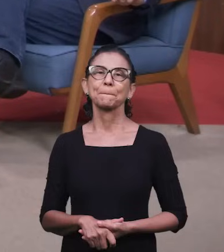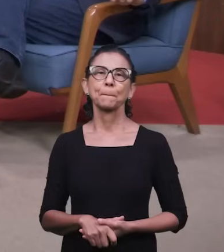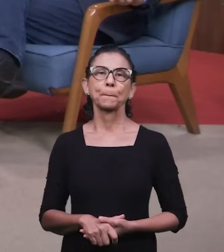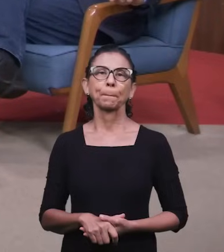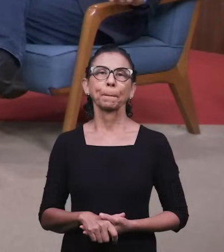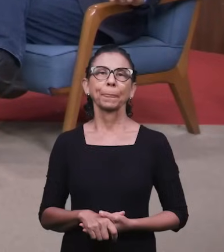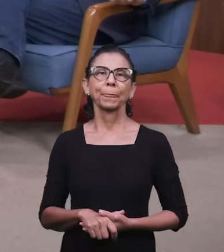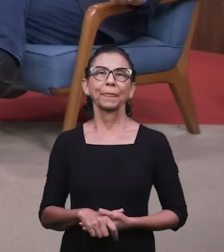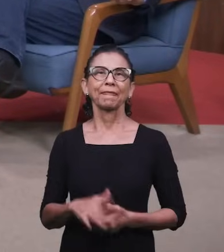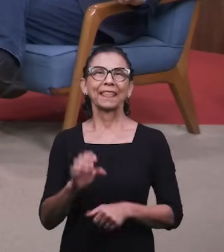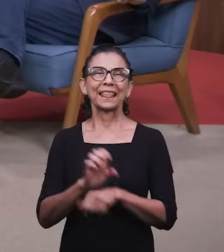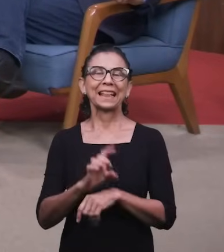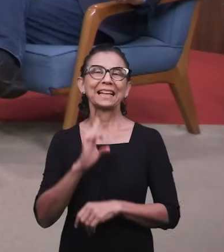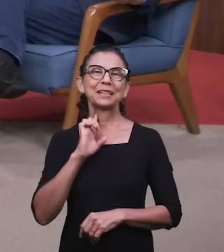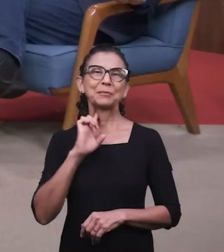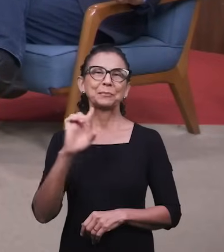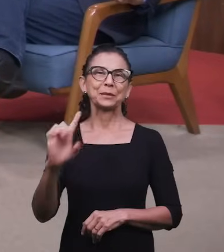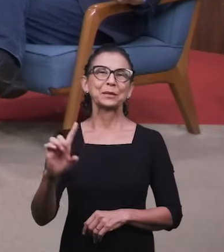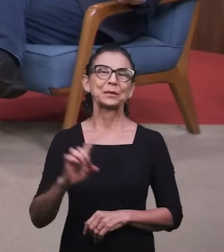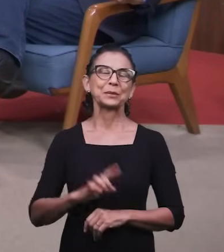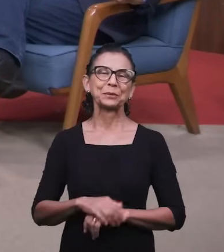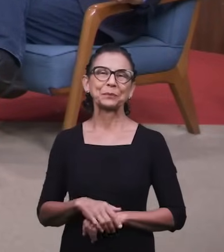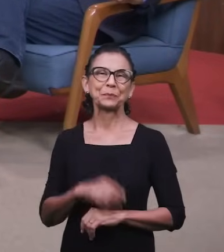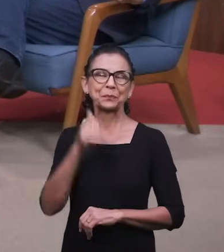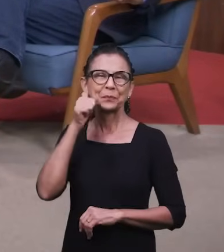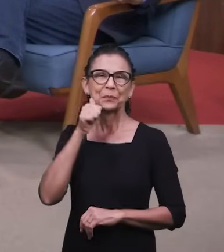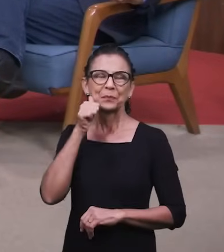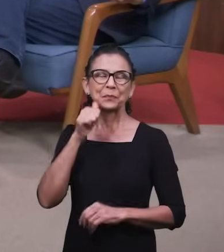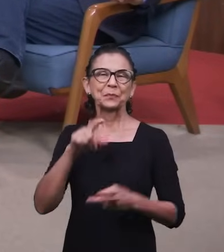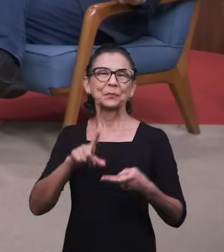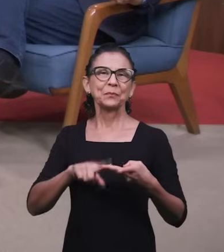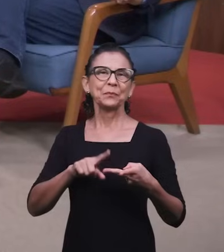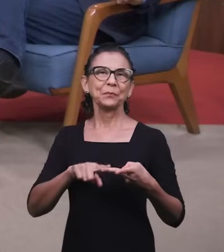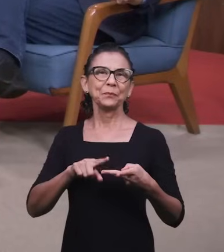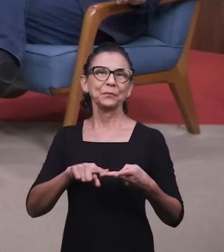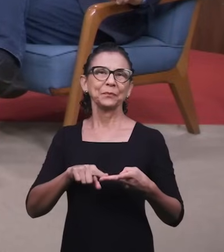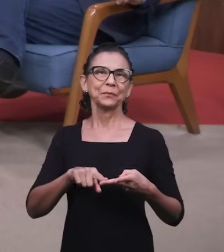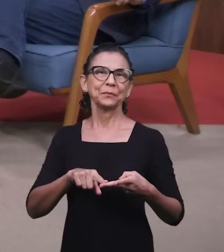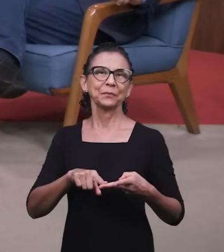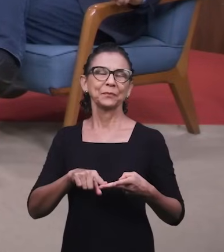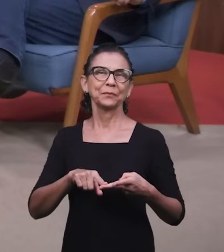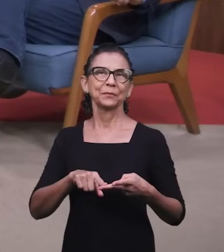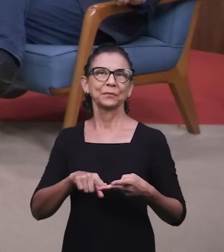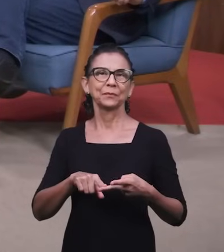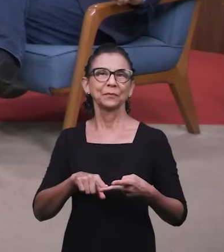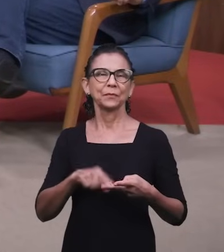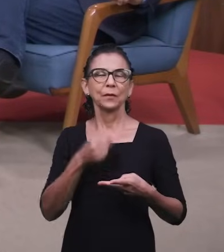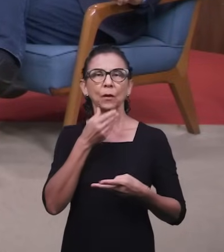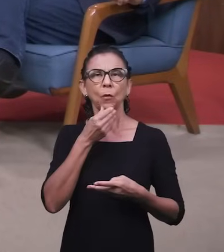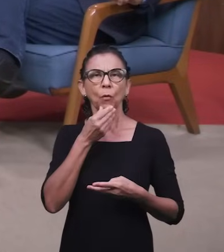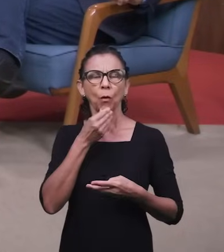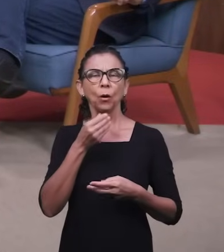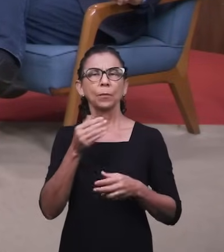de Engenheiro Caldas, em Minas Gerais, e quem enviou foi a Andréia Luísa. E outro vídeo foi mandado